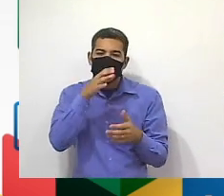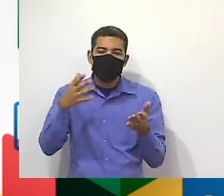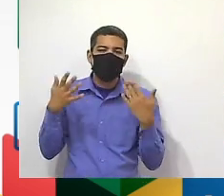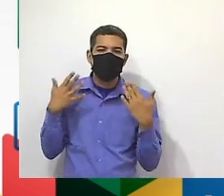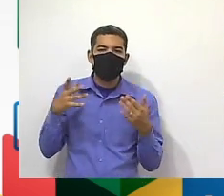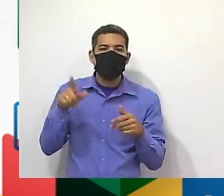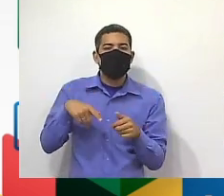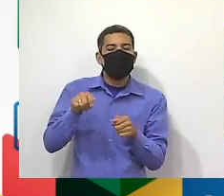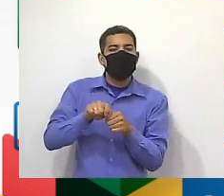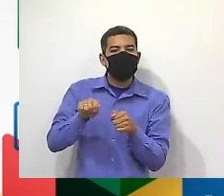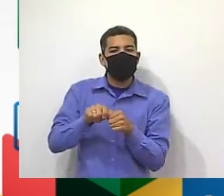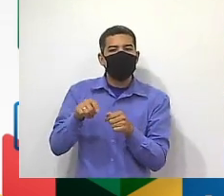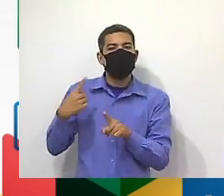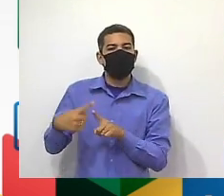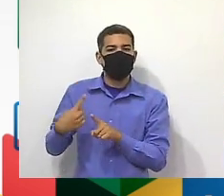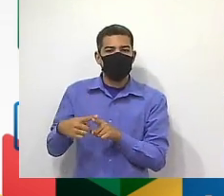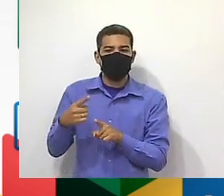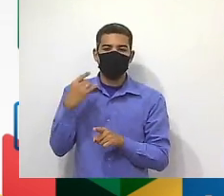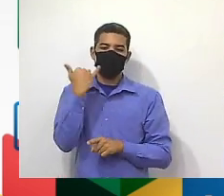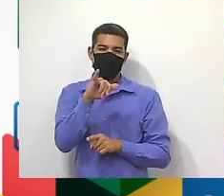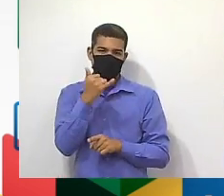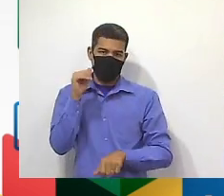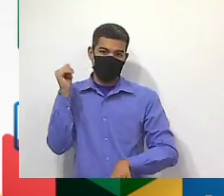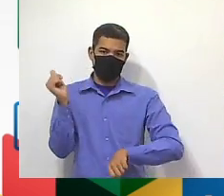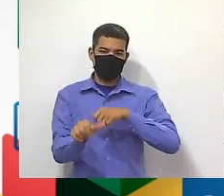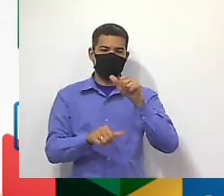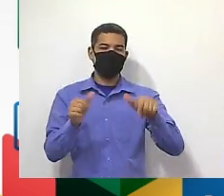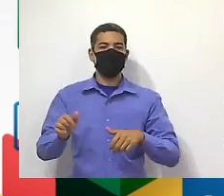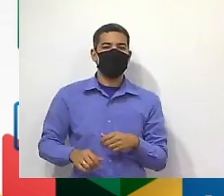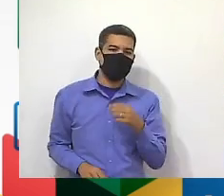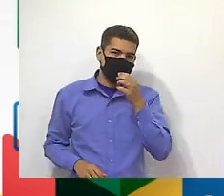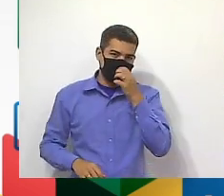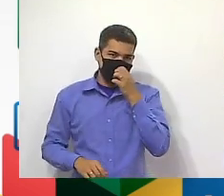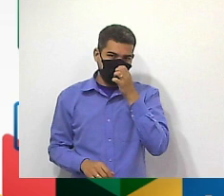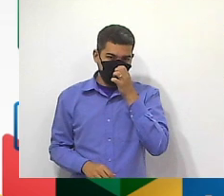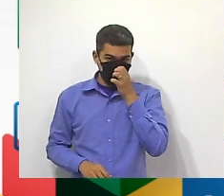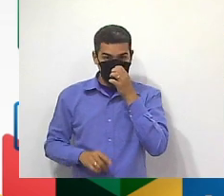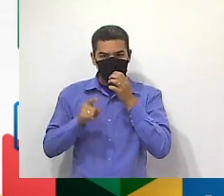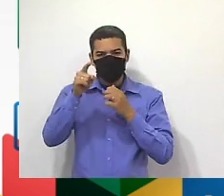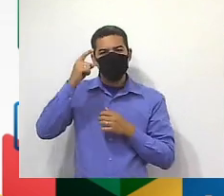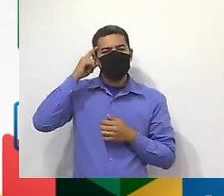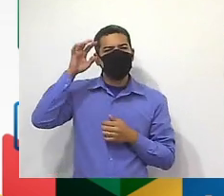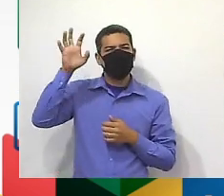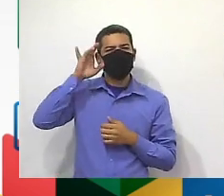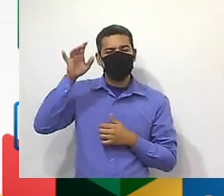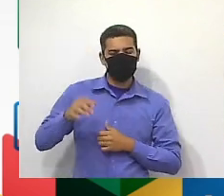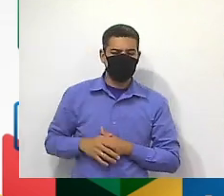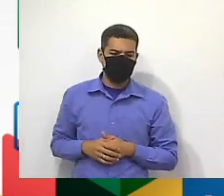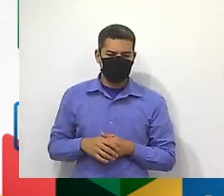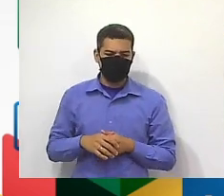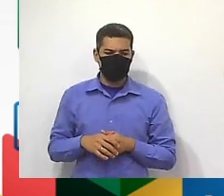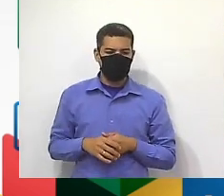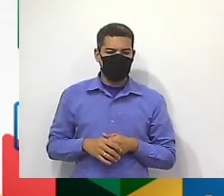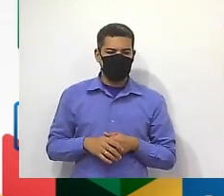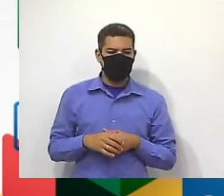porque a energia é transformada. Daí você pode fazer uma pergunta que talvez para alguns